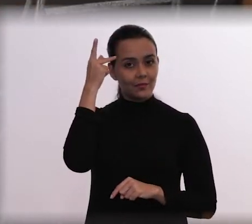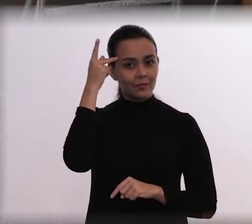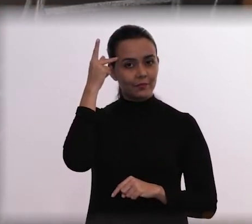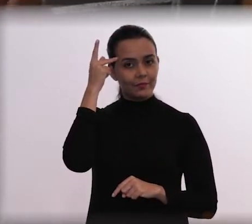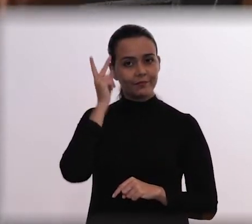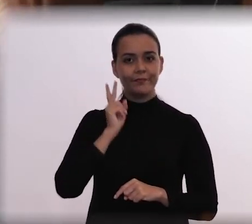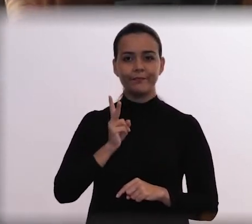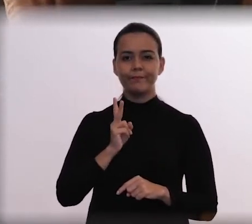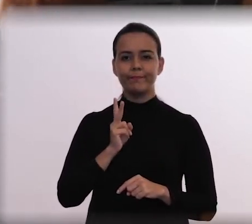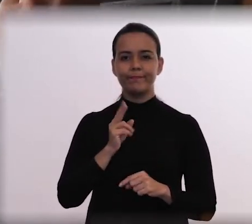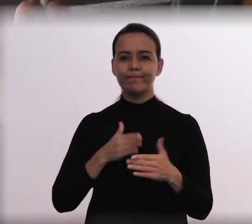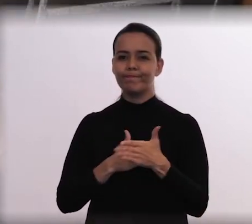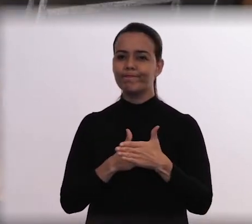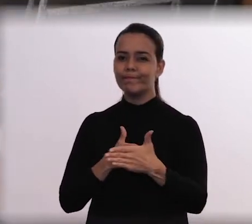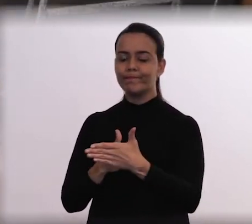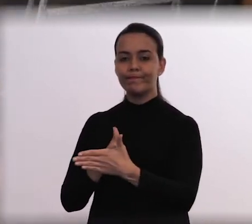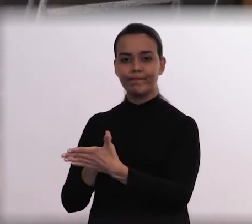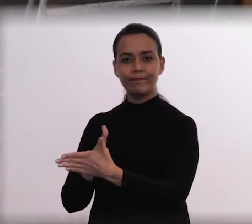conservador.